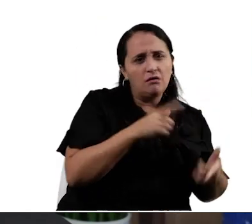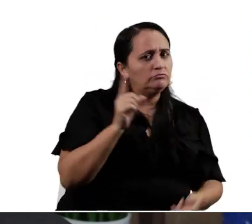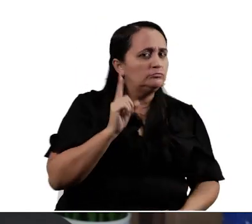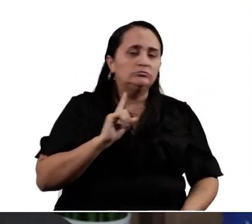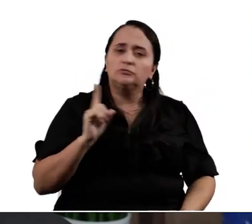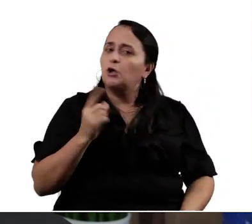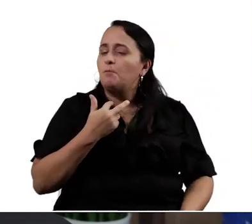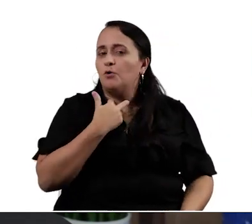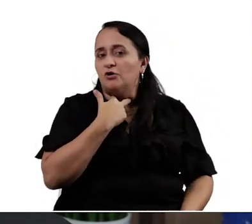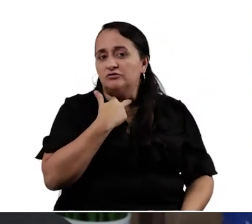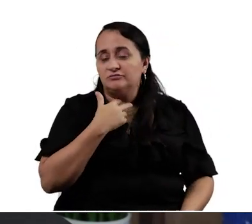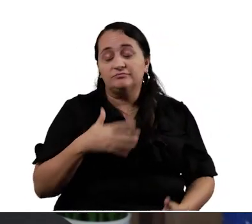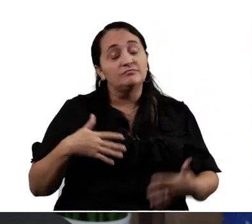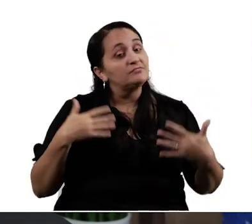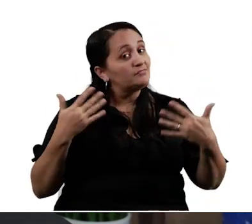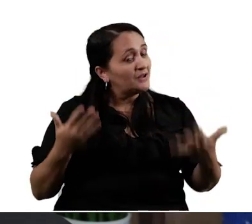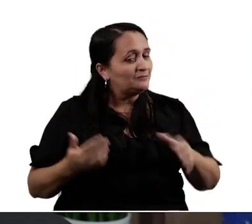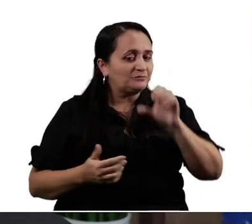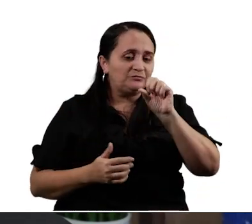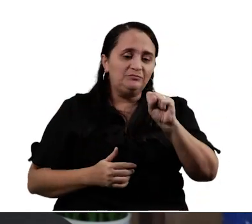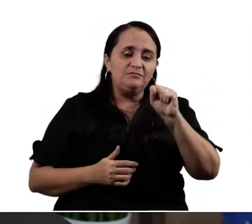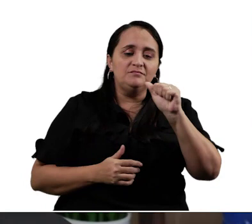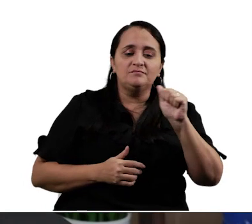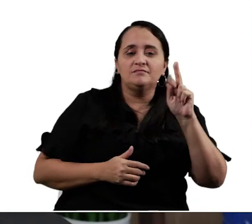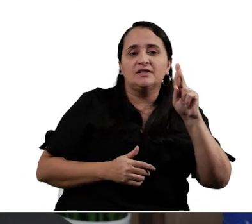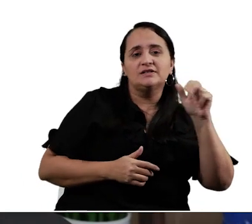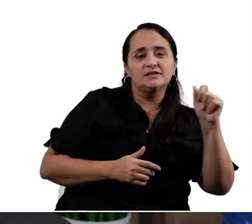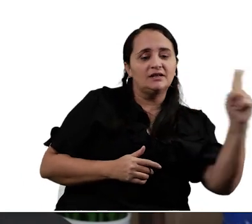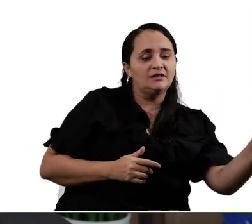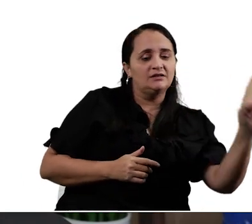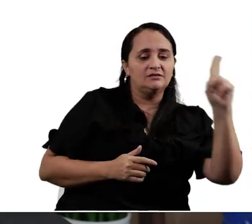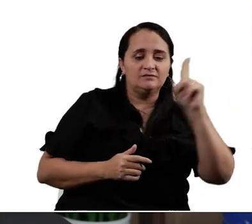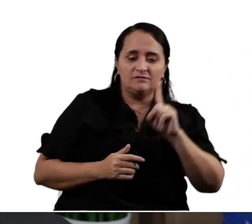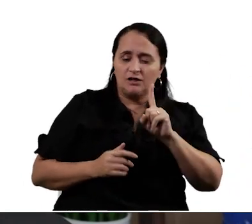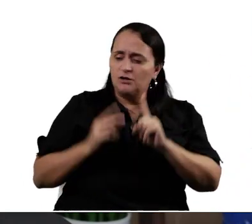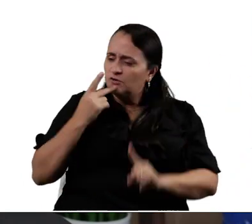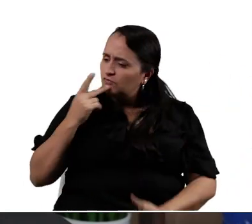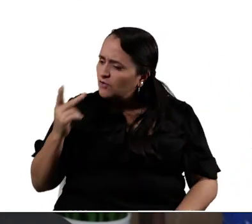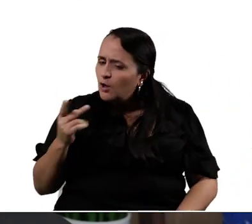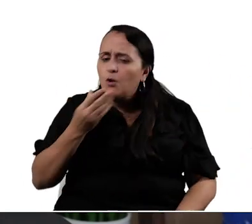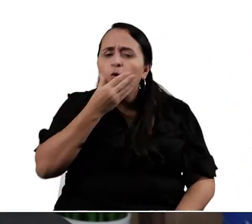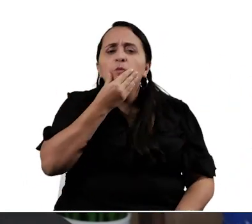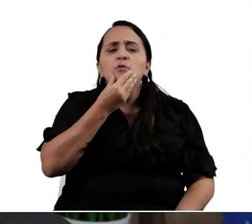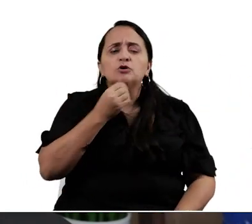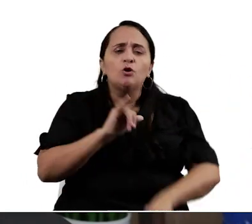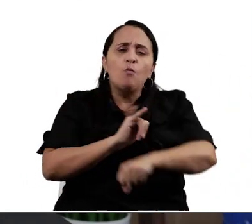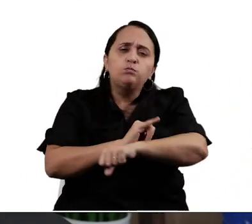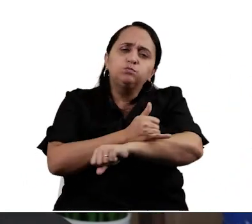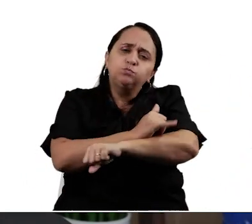Sara estava muito feliz, foi em direção ao Paulinho, um menino gordinho da escola, e falou para